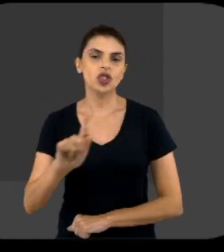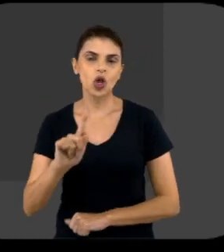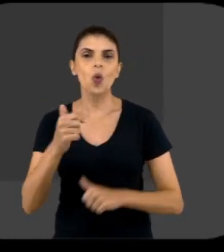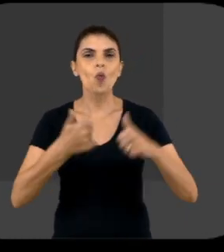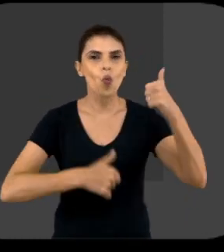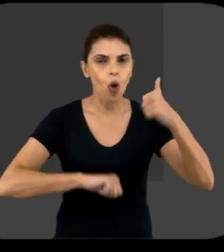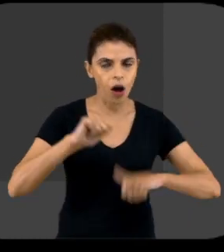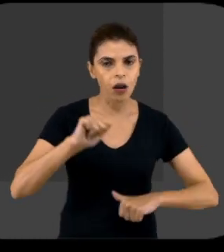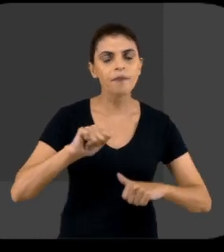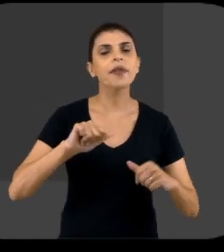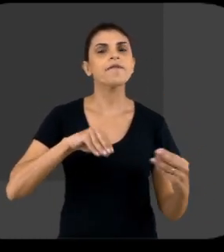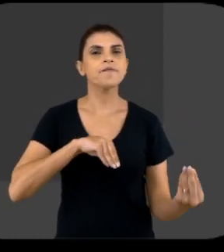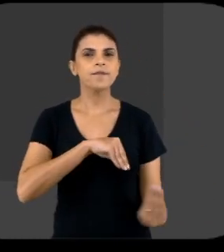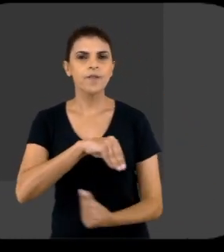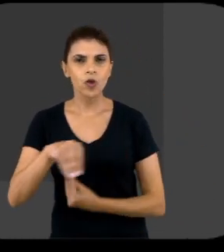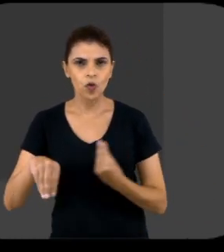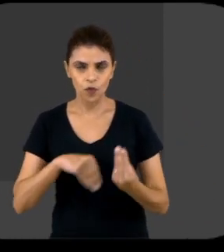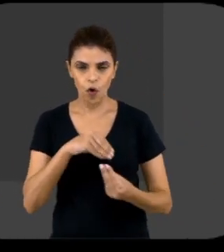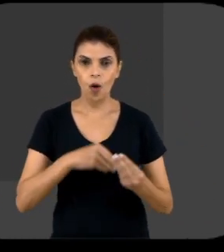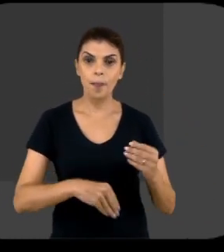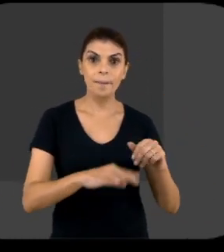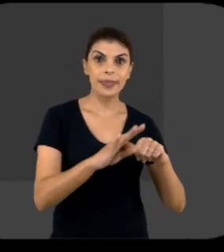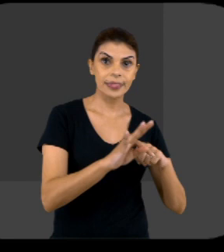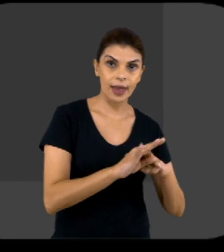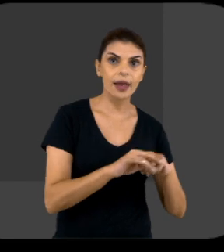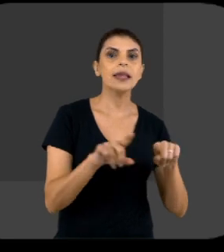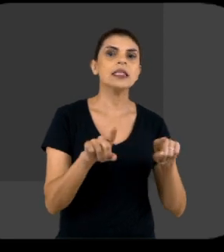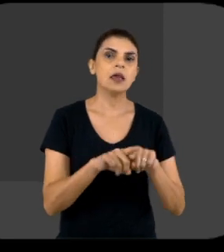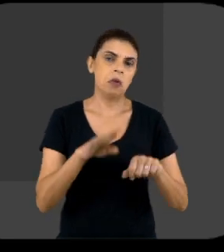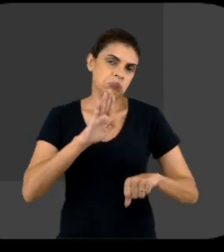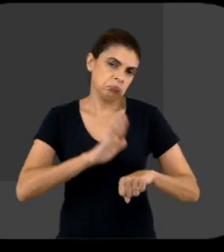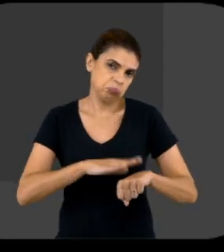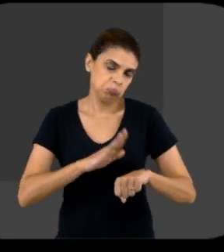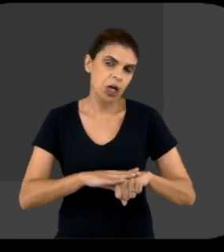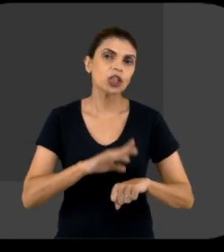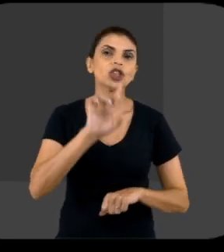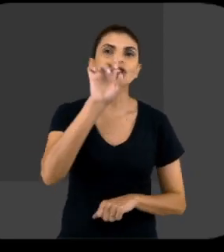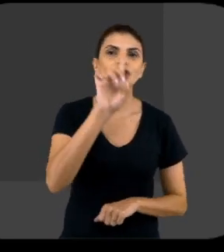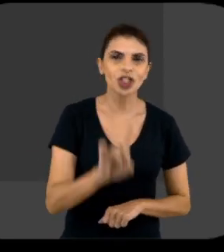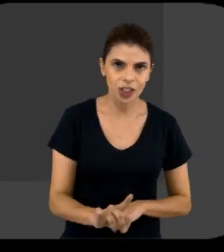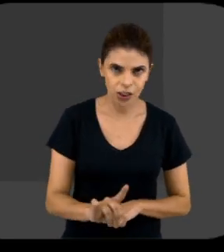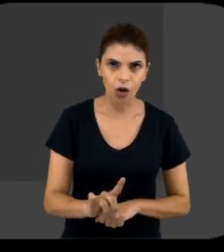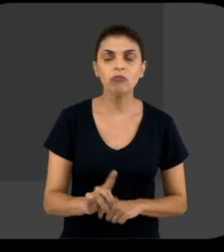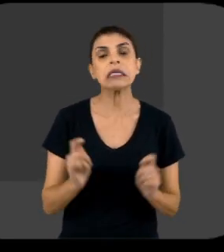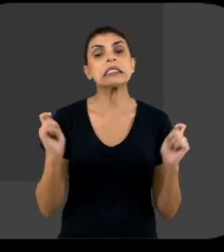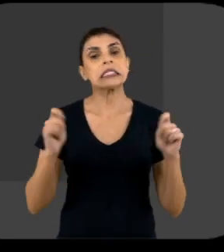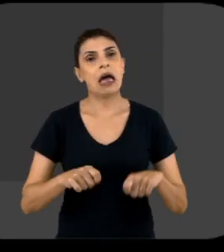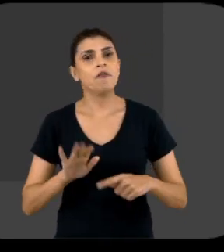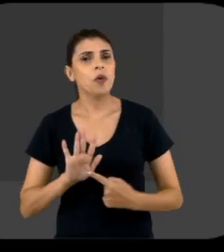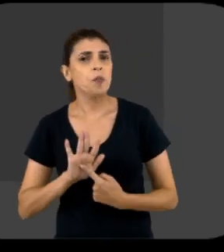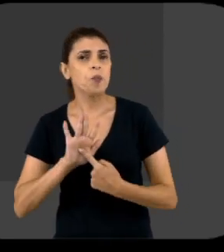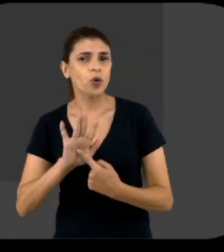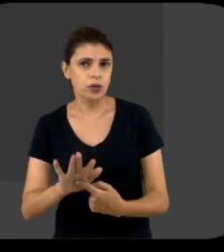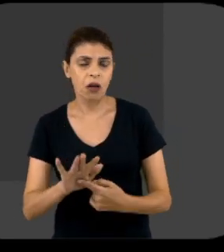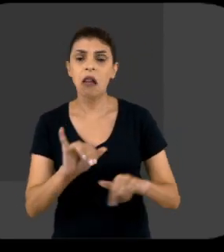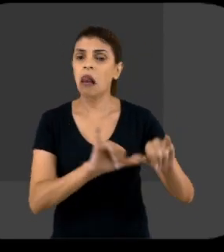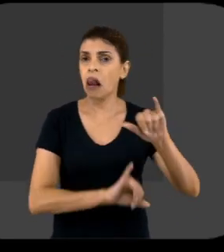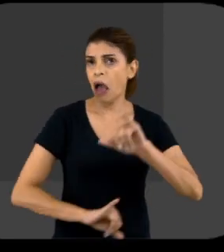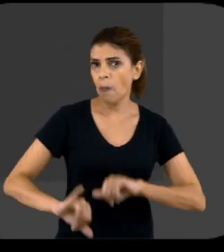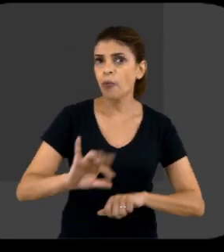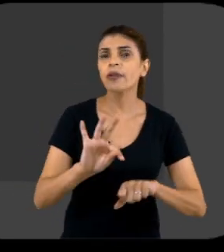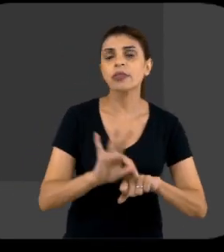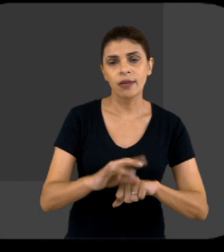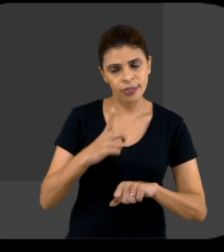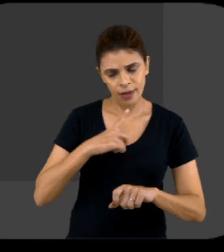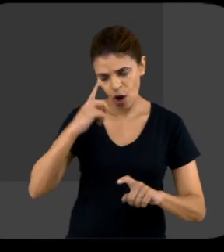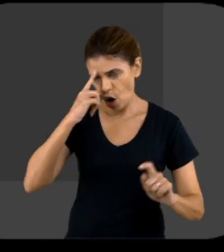qualidade que envolve também, além da parte técnica, a alta direção do laboratório. Ela serve para demonstrar também que o